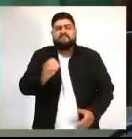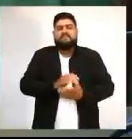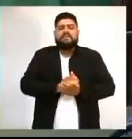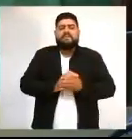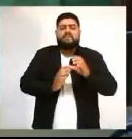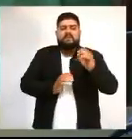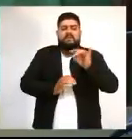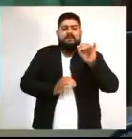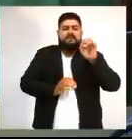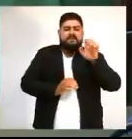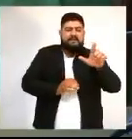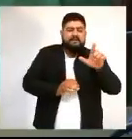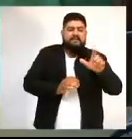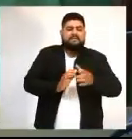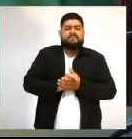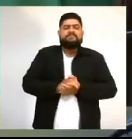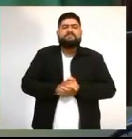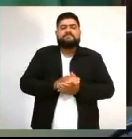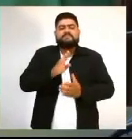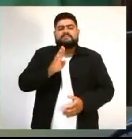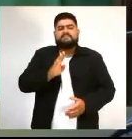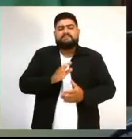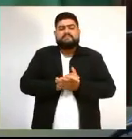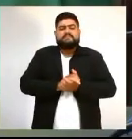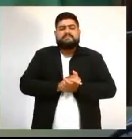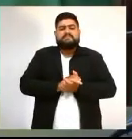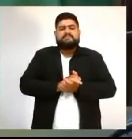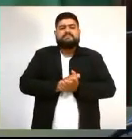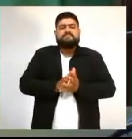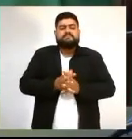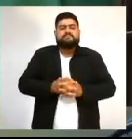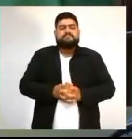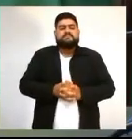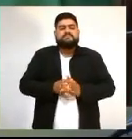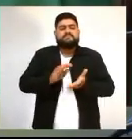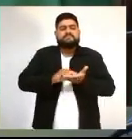Osiel, e me faltou... Todo assentamento. E faltou só um outro minuto, nome. Por favor. Com